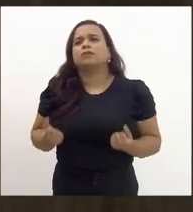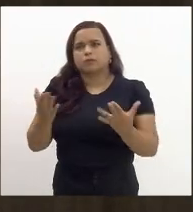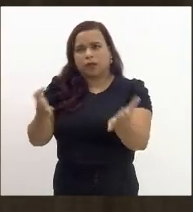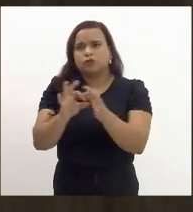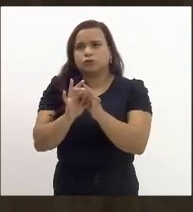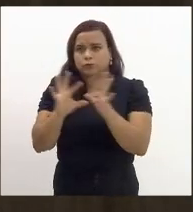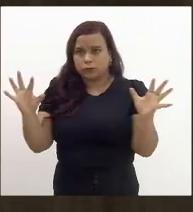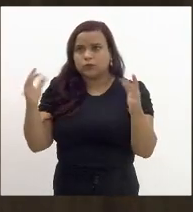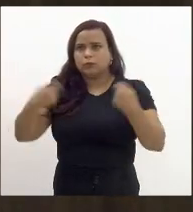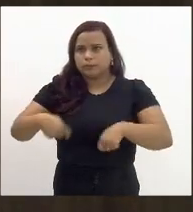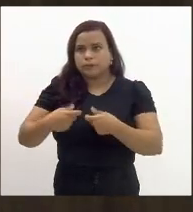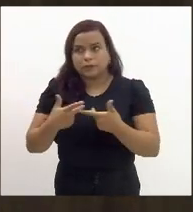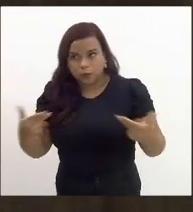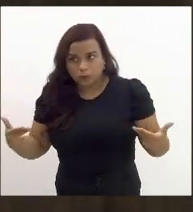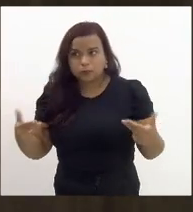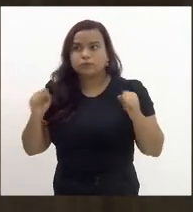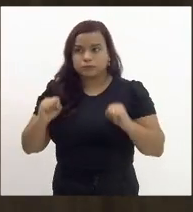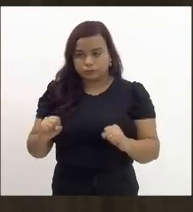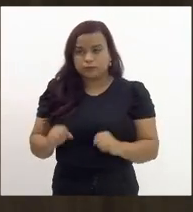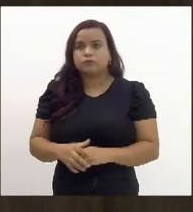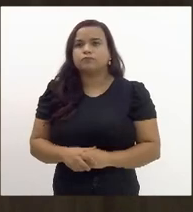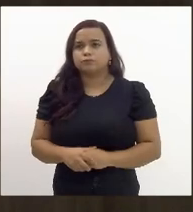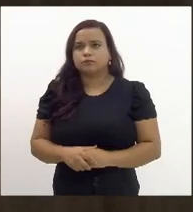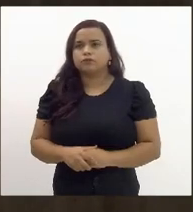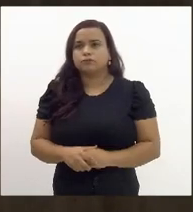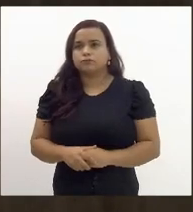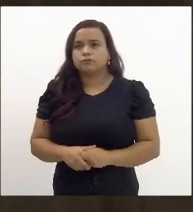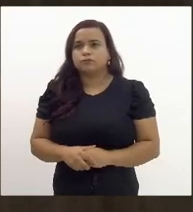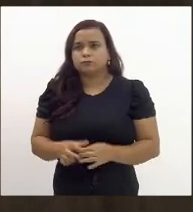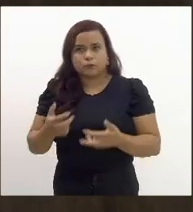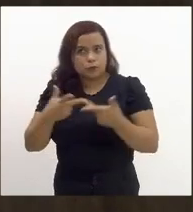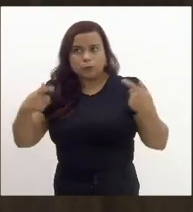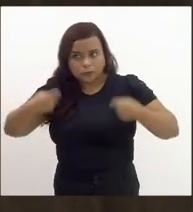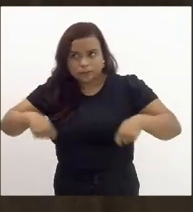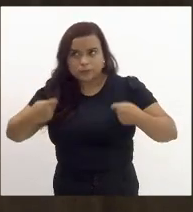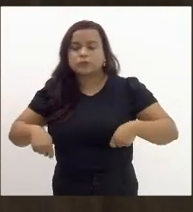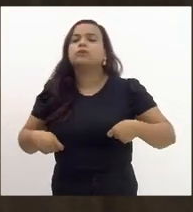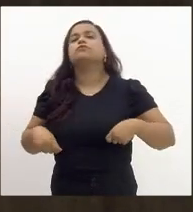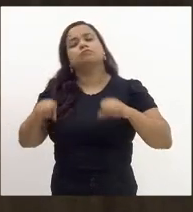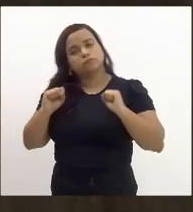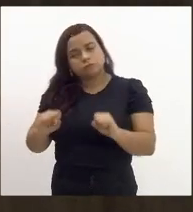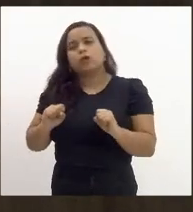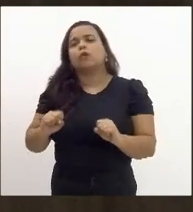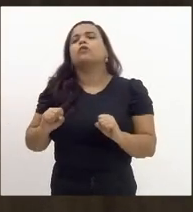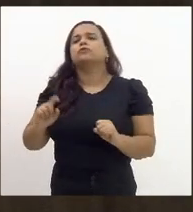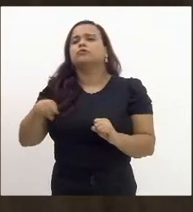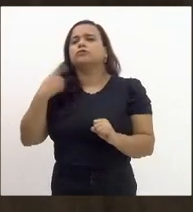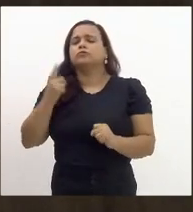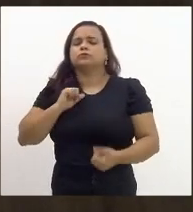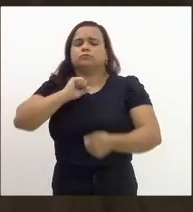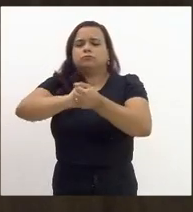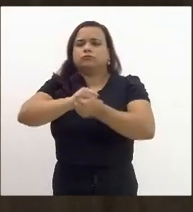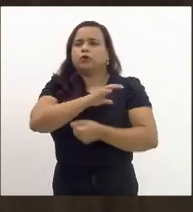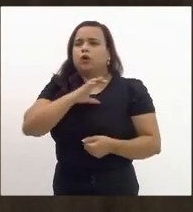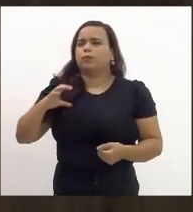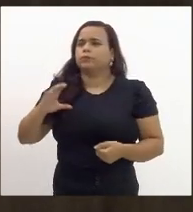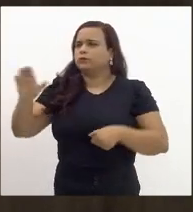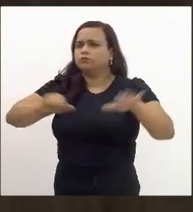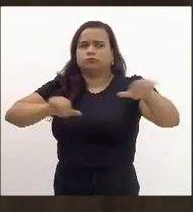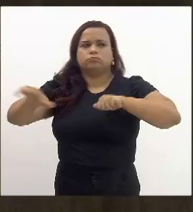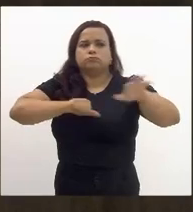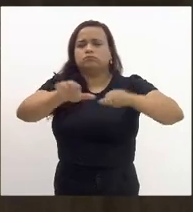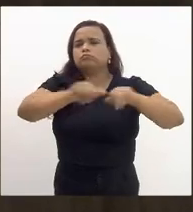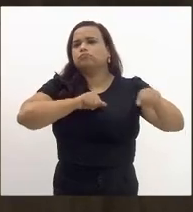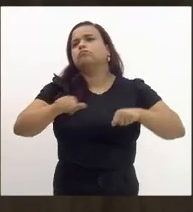que precisar. Para o que precisar mesmo, nós vamos pegar as comissões aqui, porque não